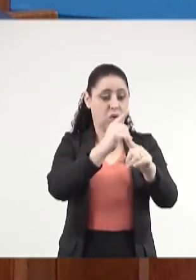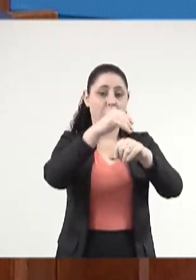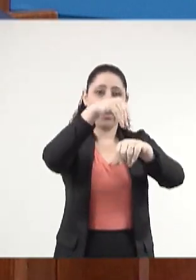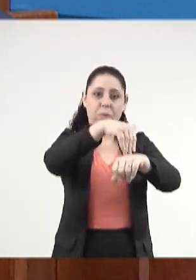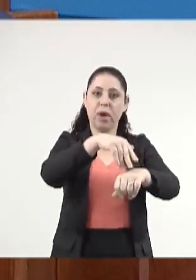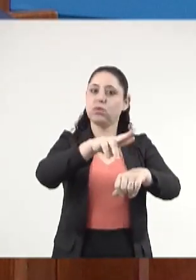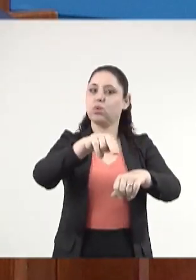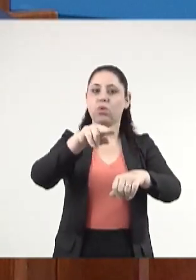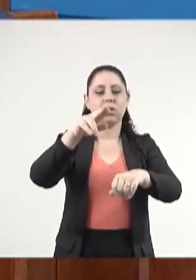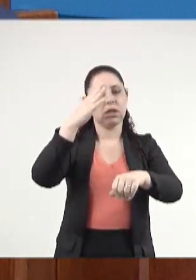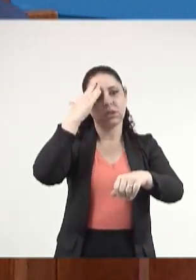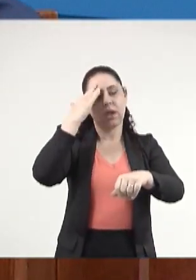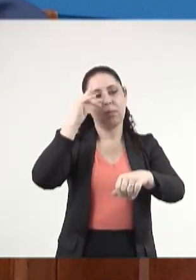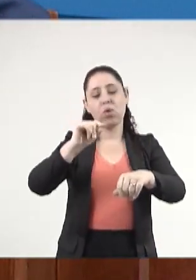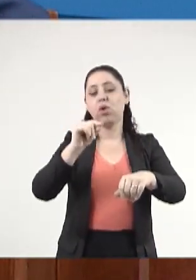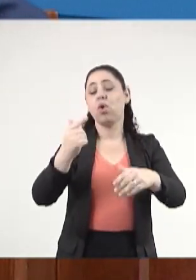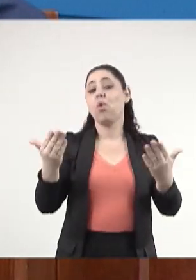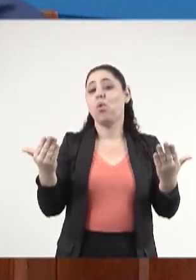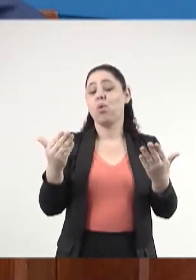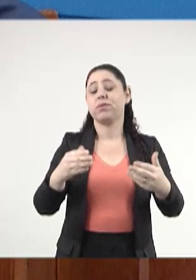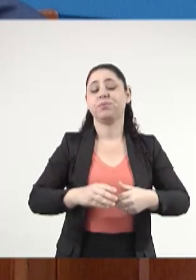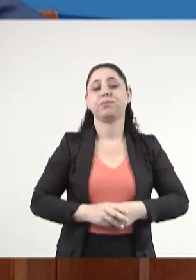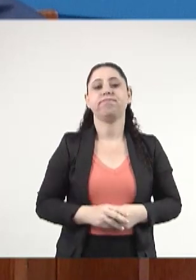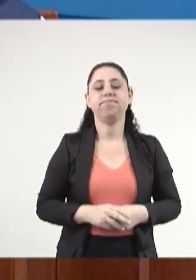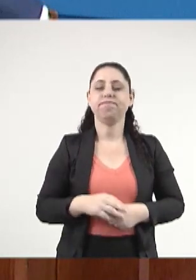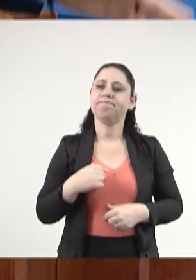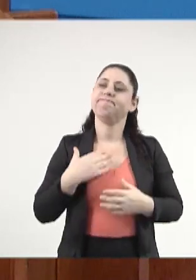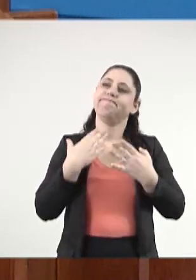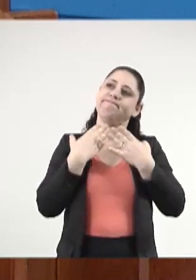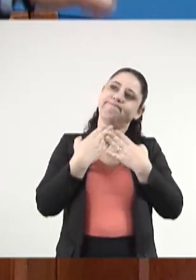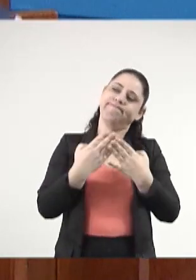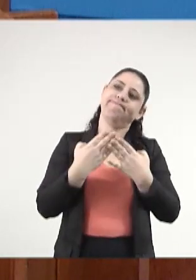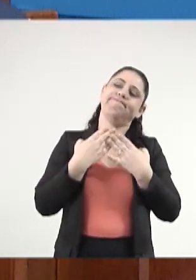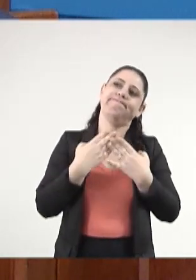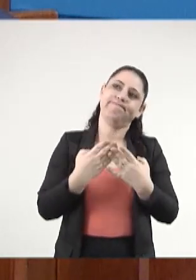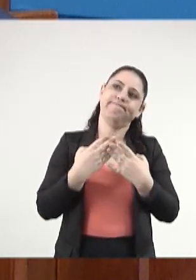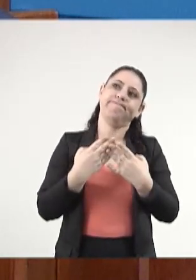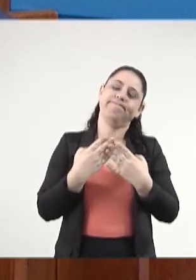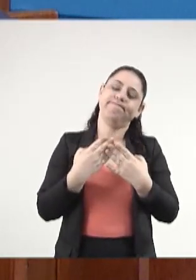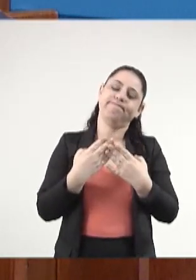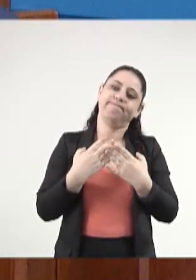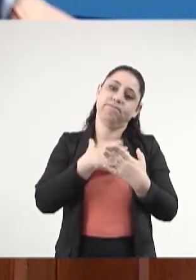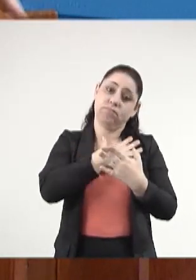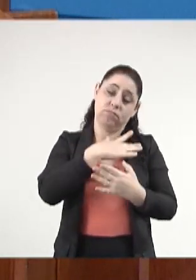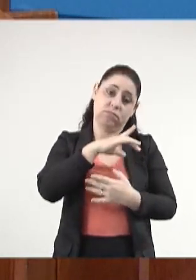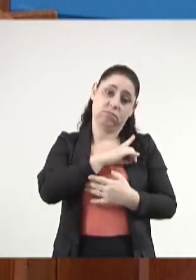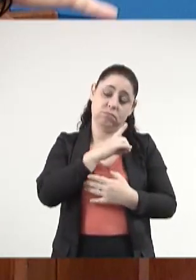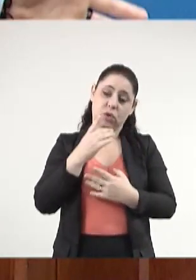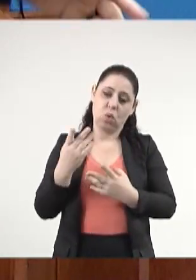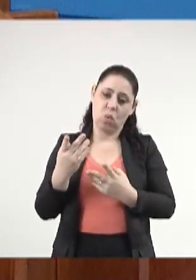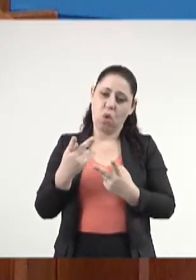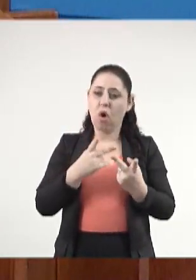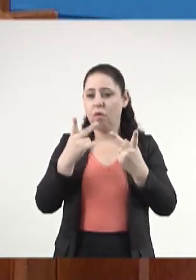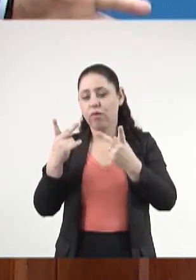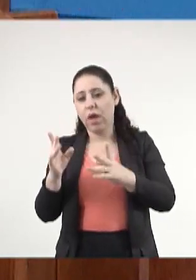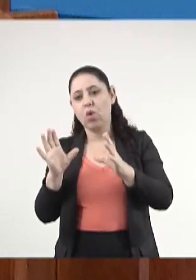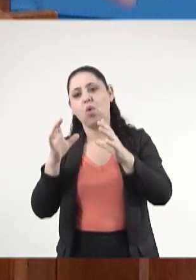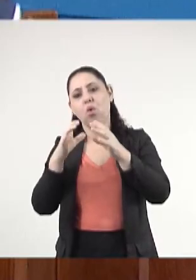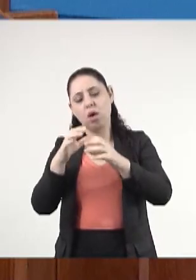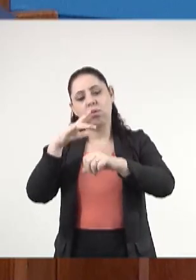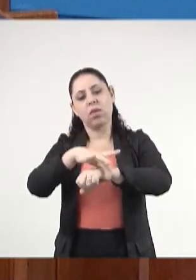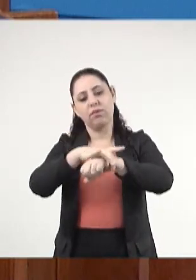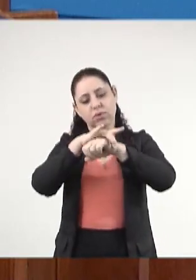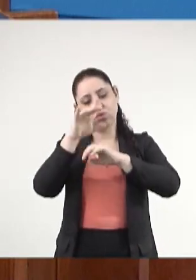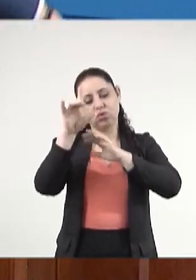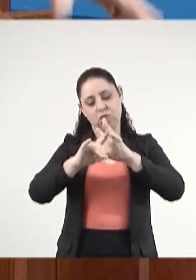matou, né? E eu confesso, quando eu fui convidado, coronel, para ir lá com essa comitiva de defensores